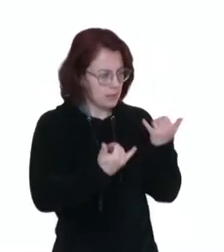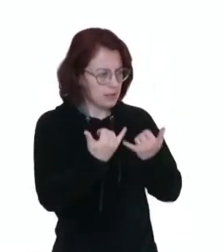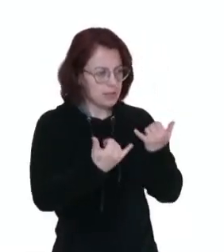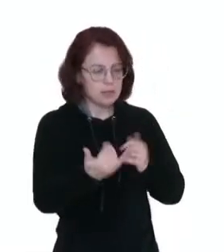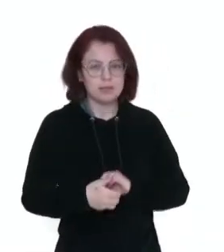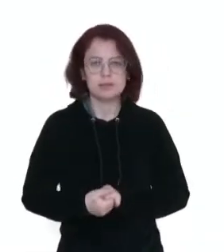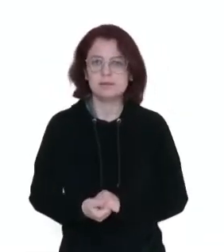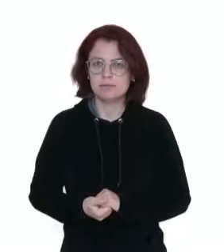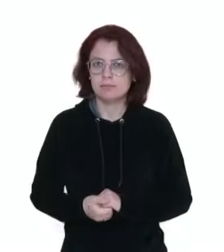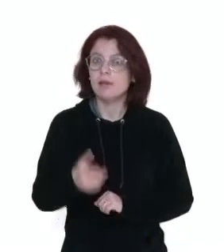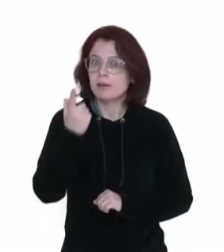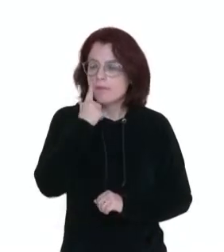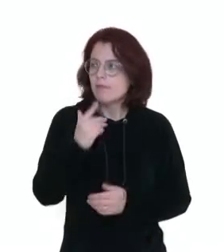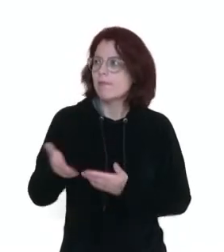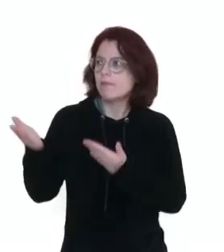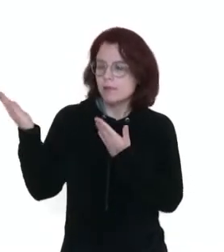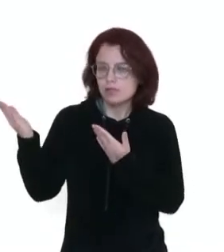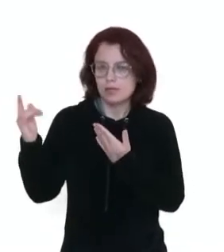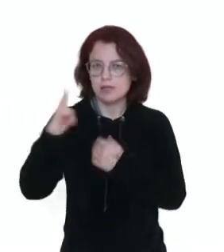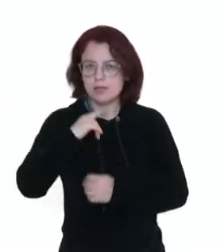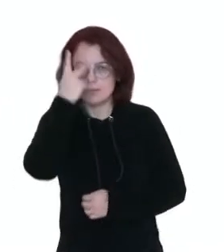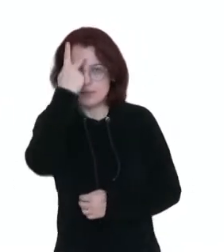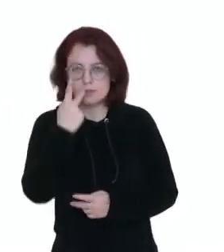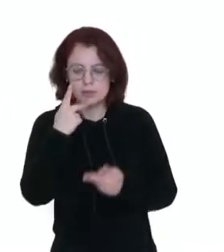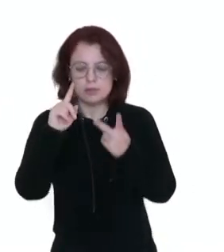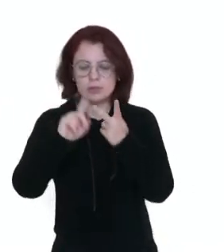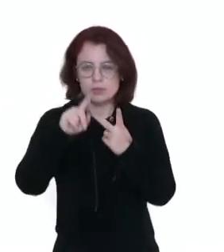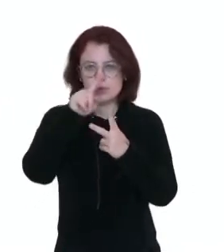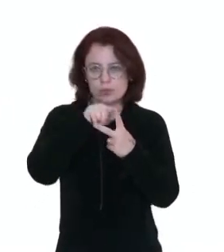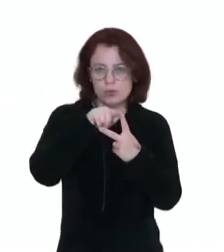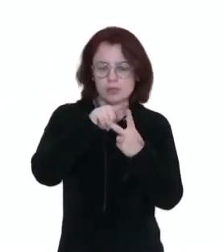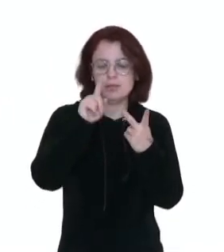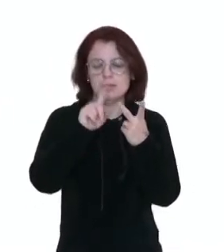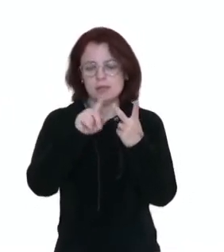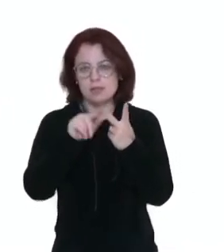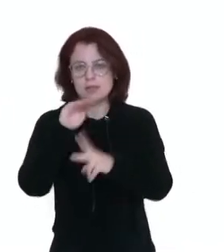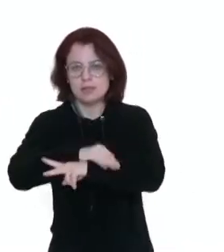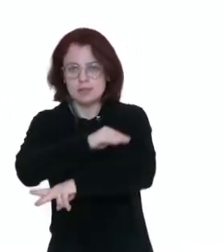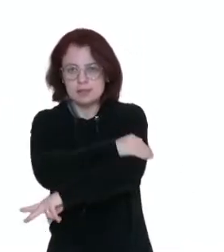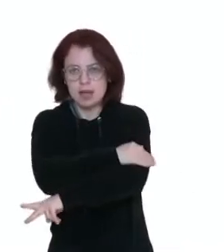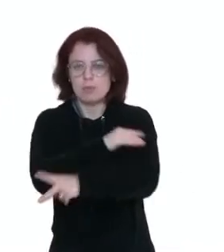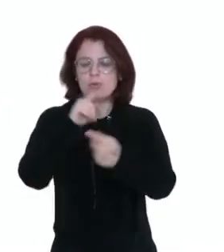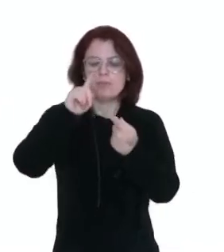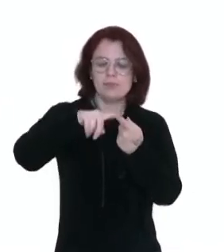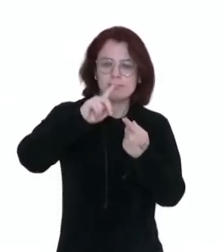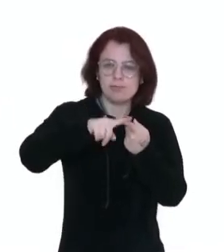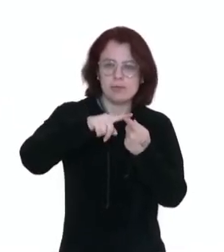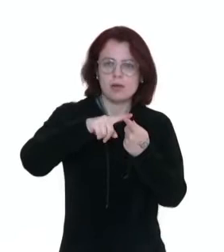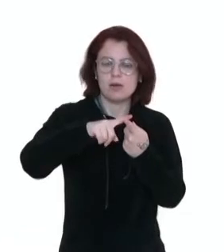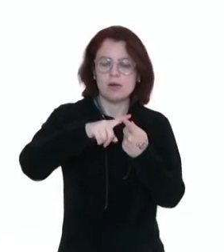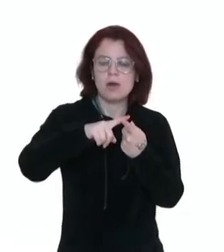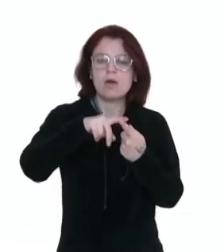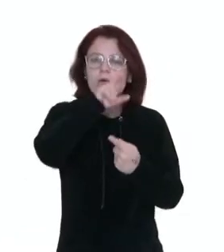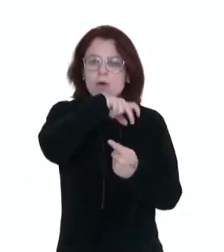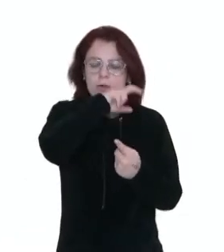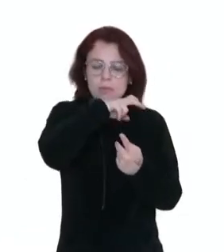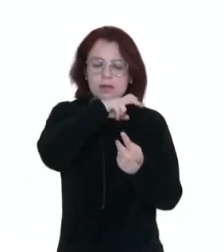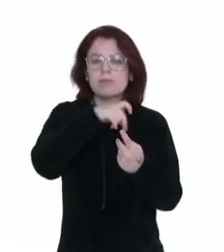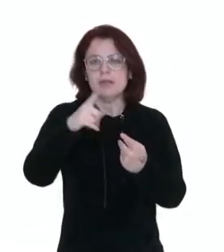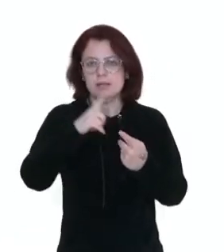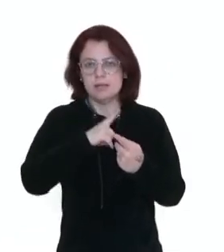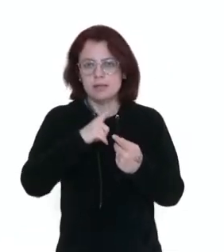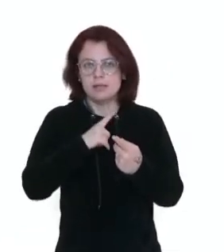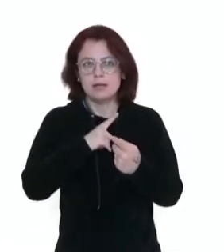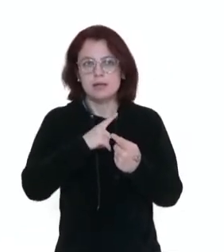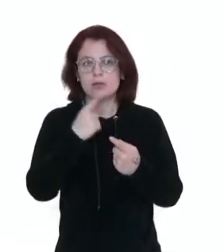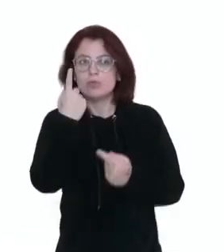Então temos aqui a apresentação dos personagens, do ambiente, né, o local onde acontecem, e a questão do tempo, certo